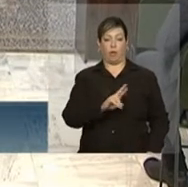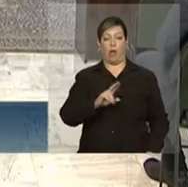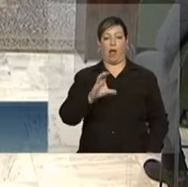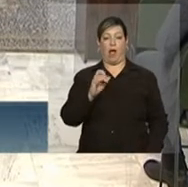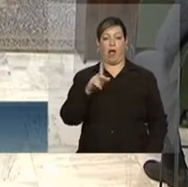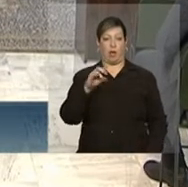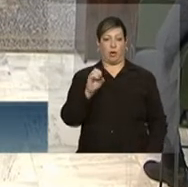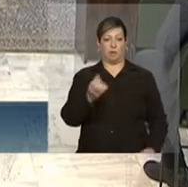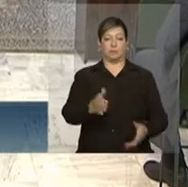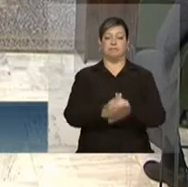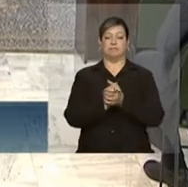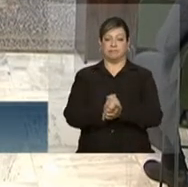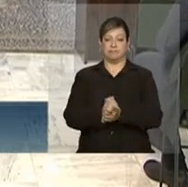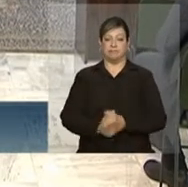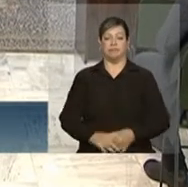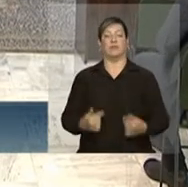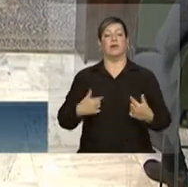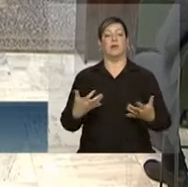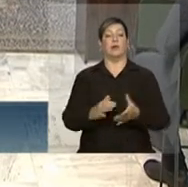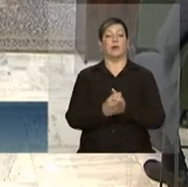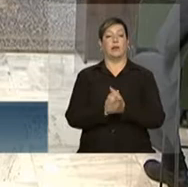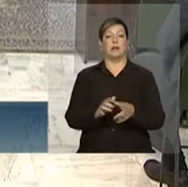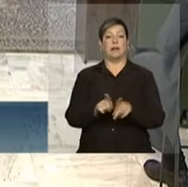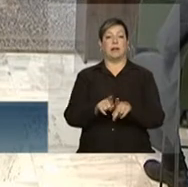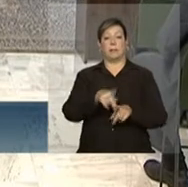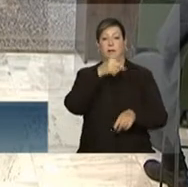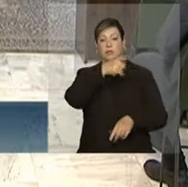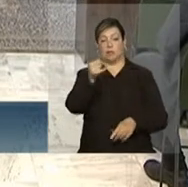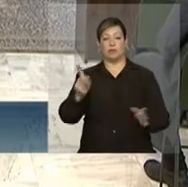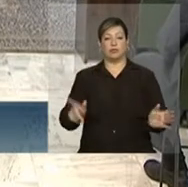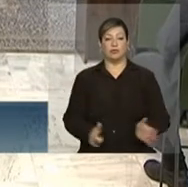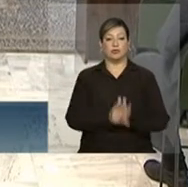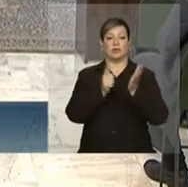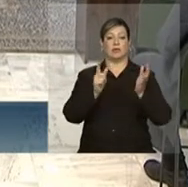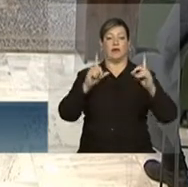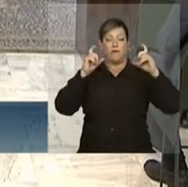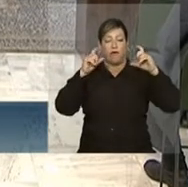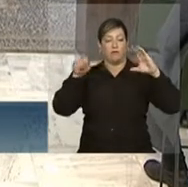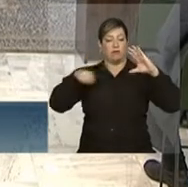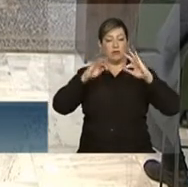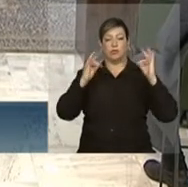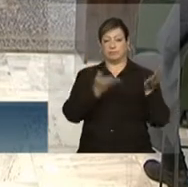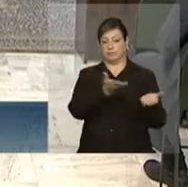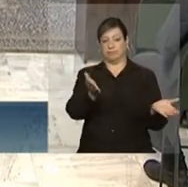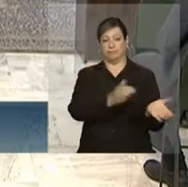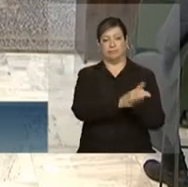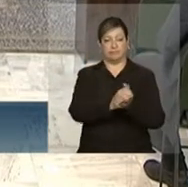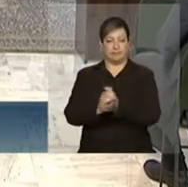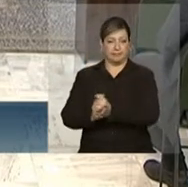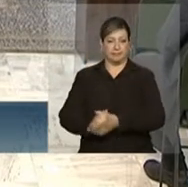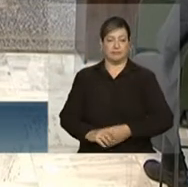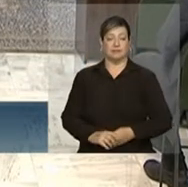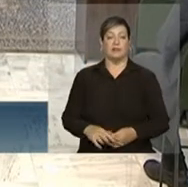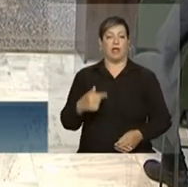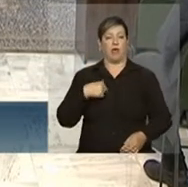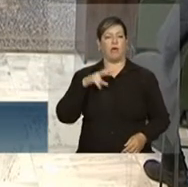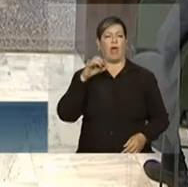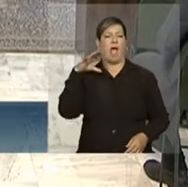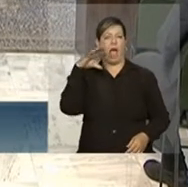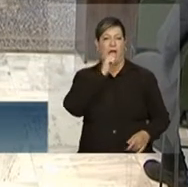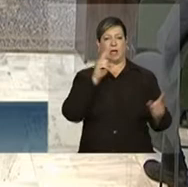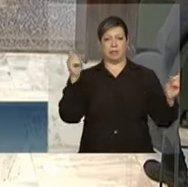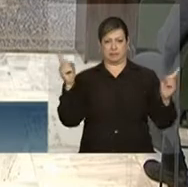Bottarelli. Queria cumprimentar os senhores jornalistas, fotógrafos e cinegrafistas. Eu vou ser bem